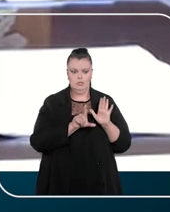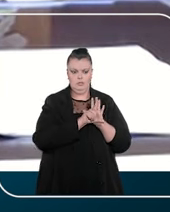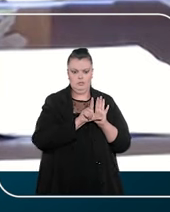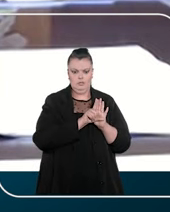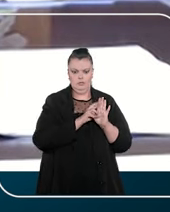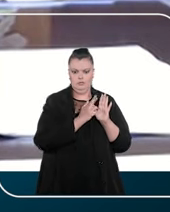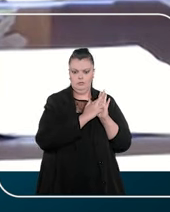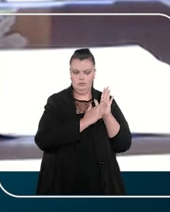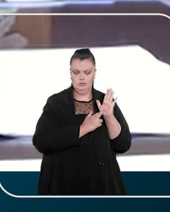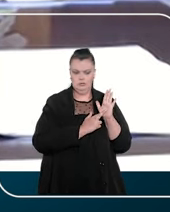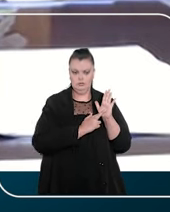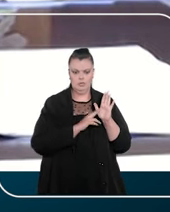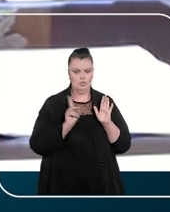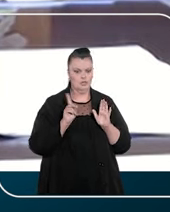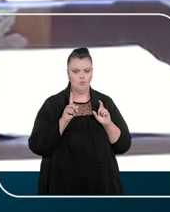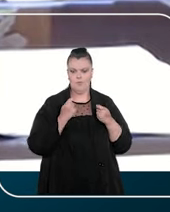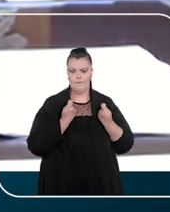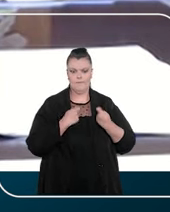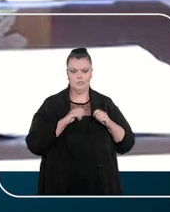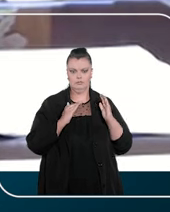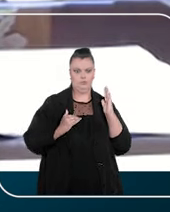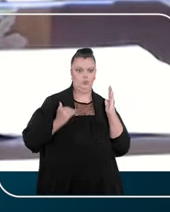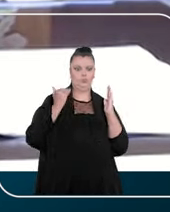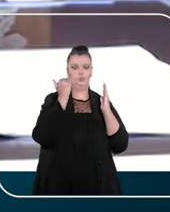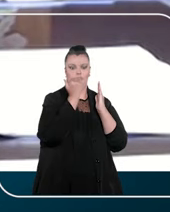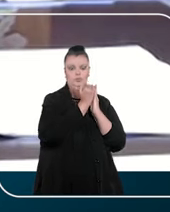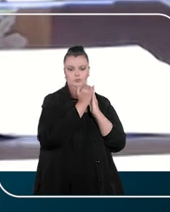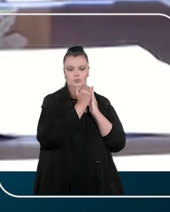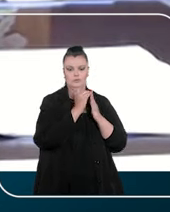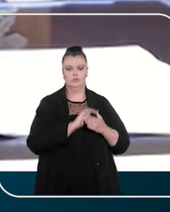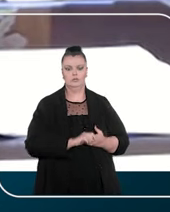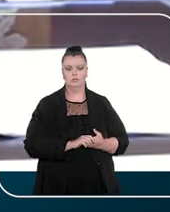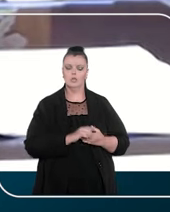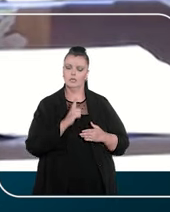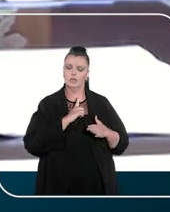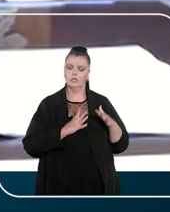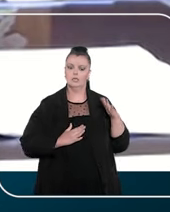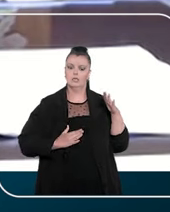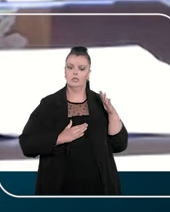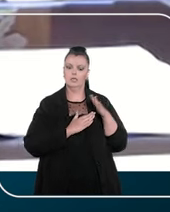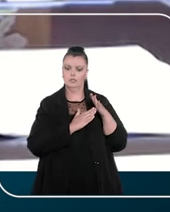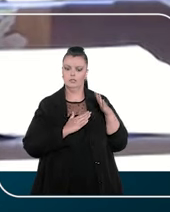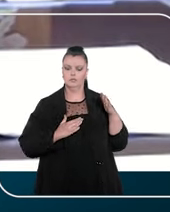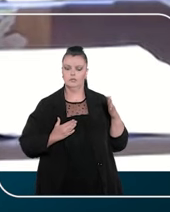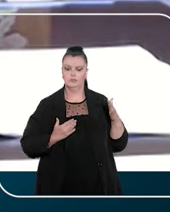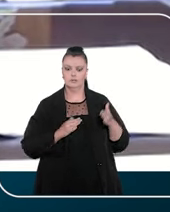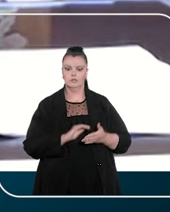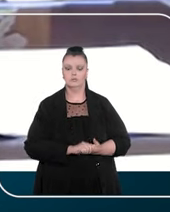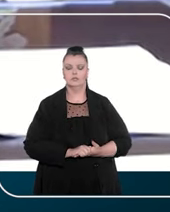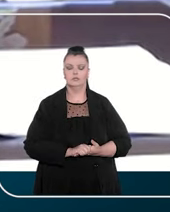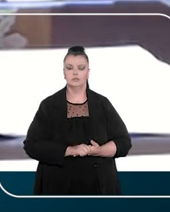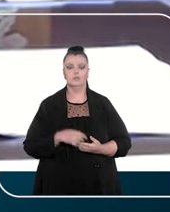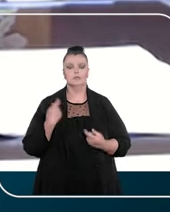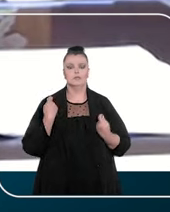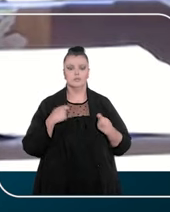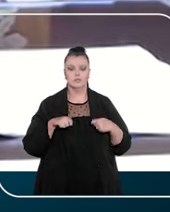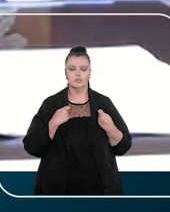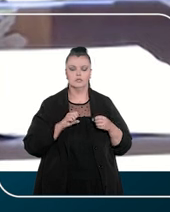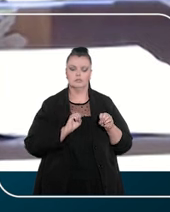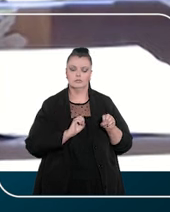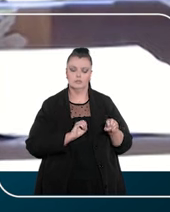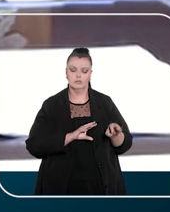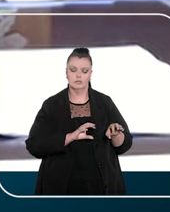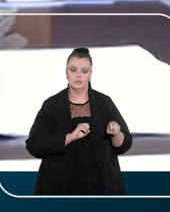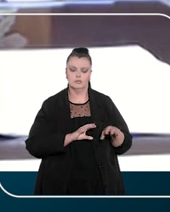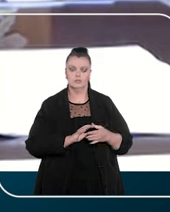ser excessiva, a litigiosidade tem o seu limite. Isso que precisa ser ensinado. É claro que